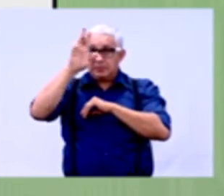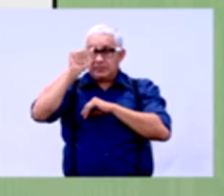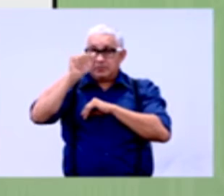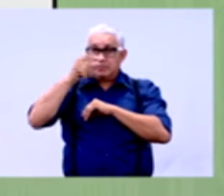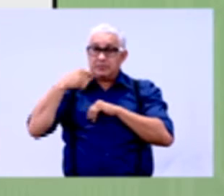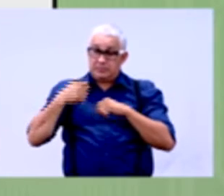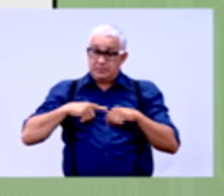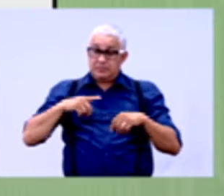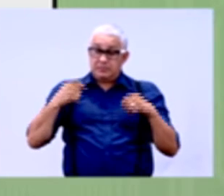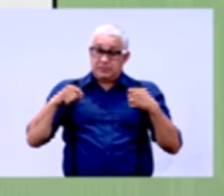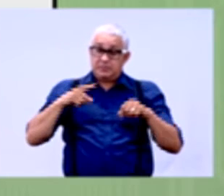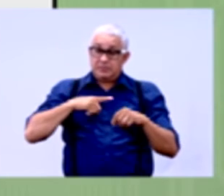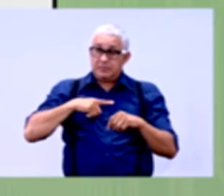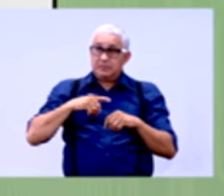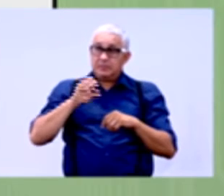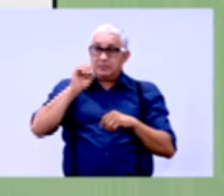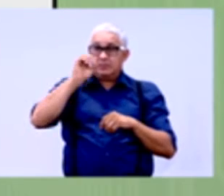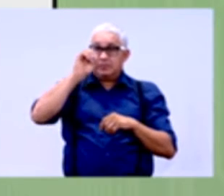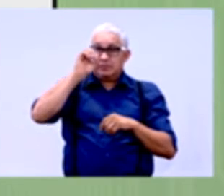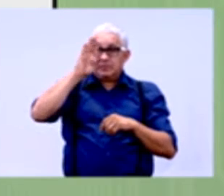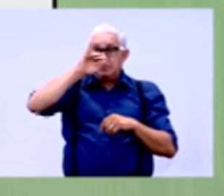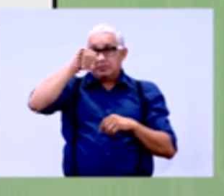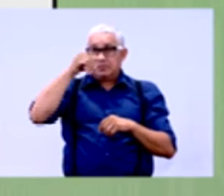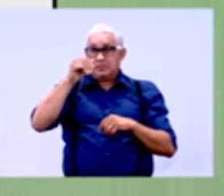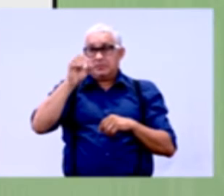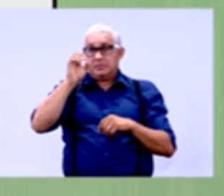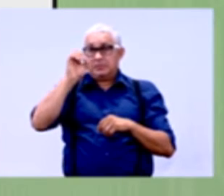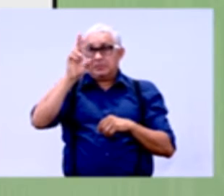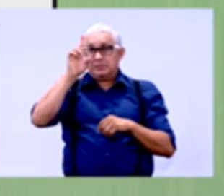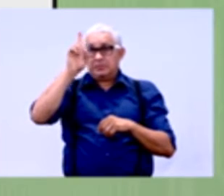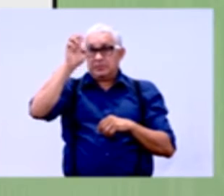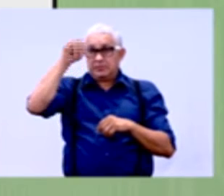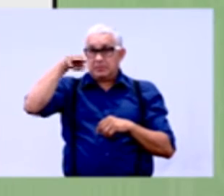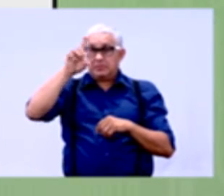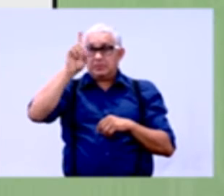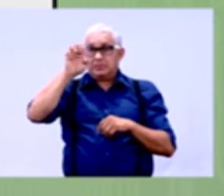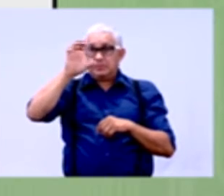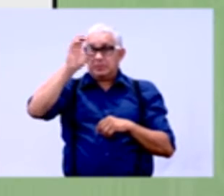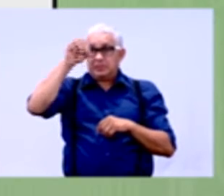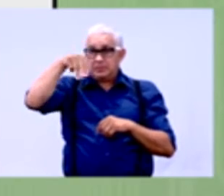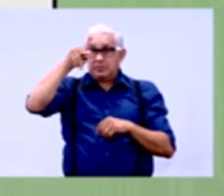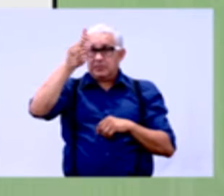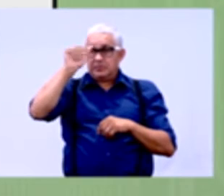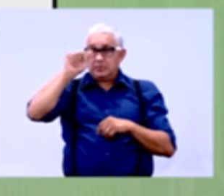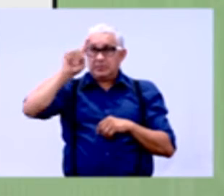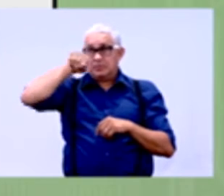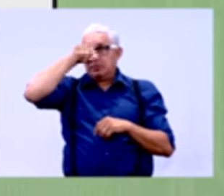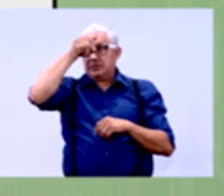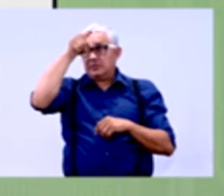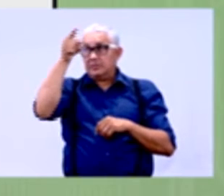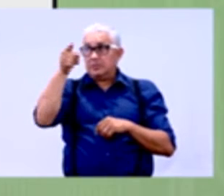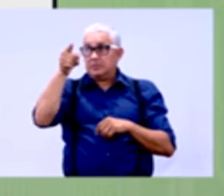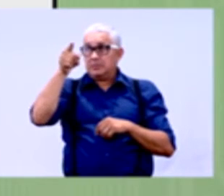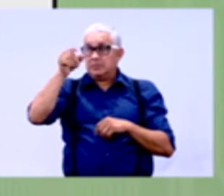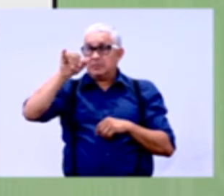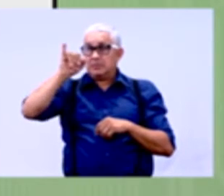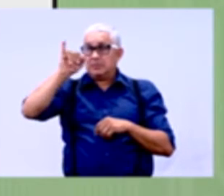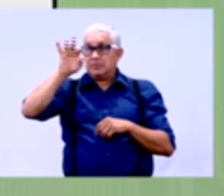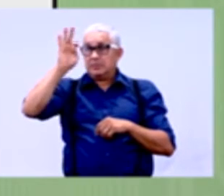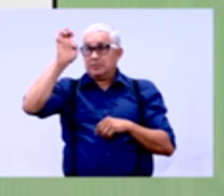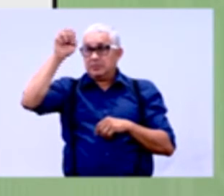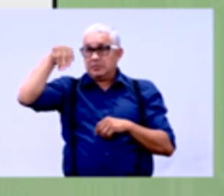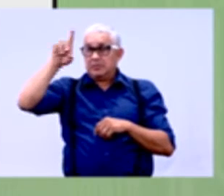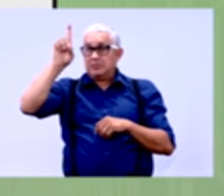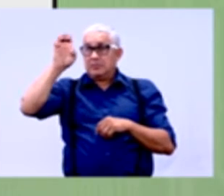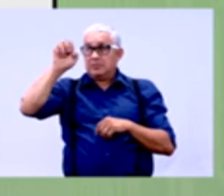obj ordem de compra. A ordem de compra, ela acessa o objeto item de venda, que está ao lado dela